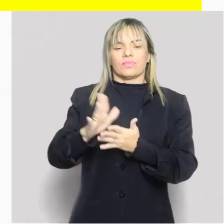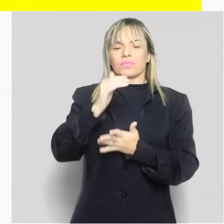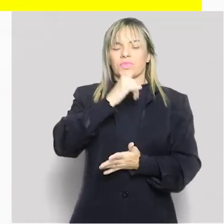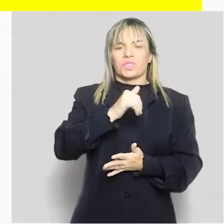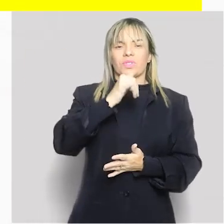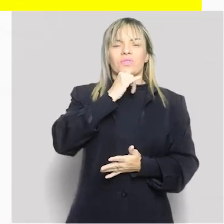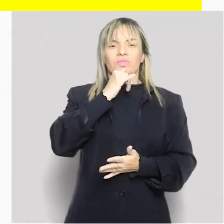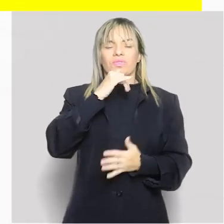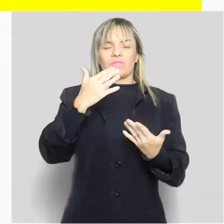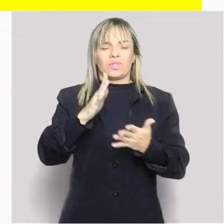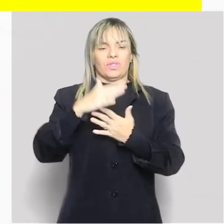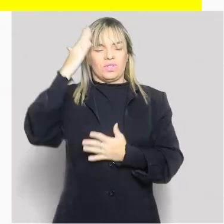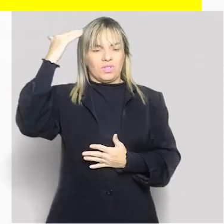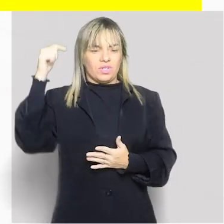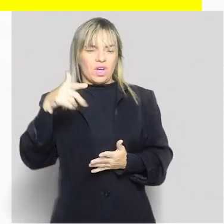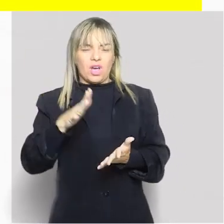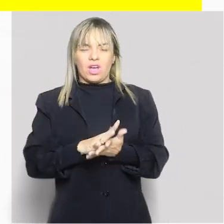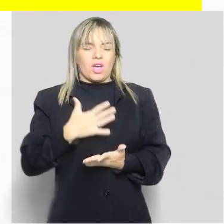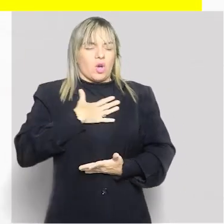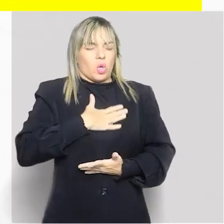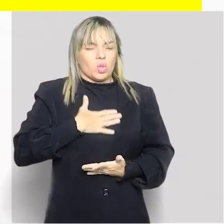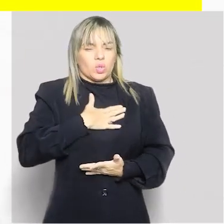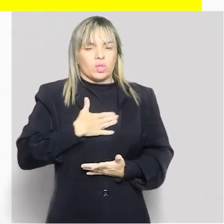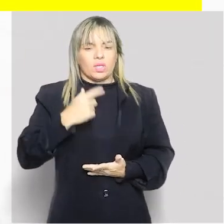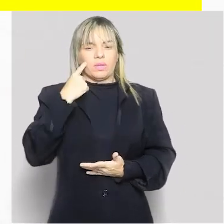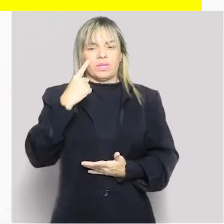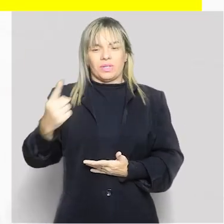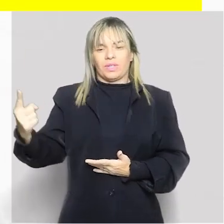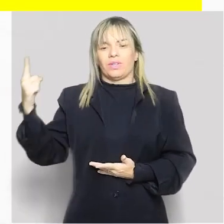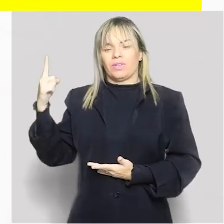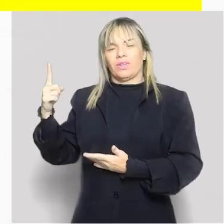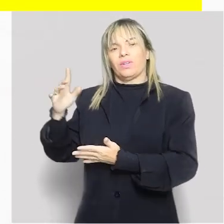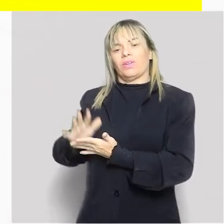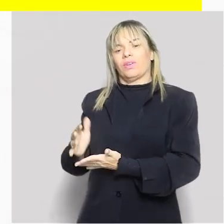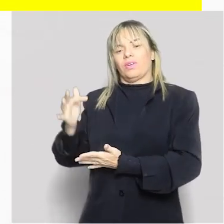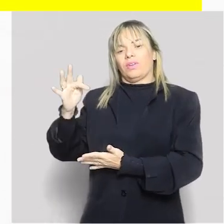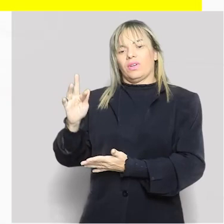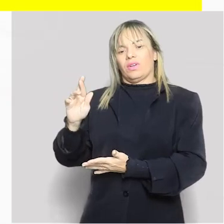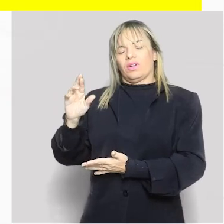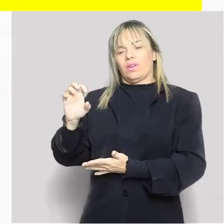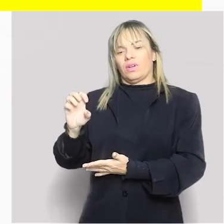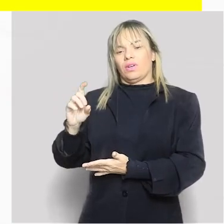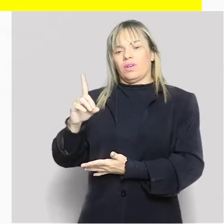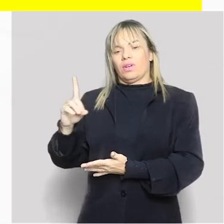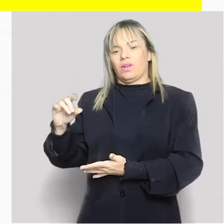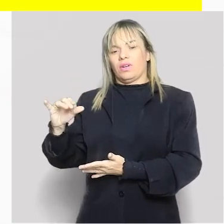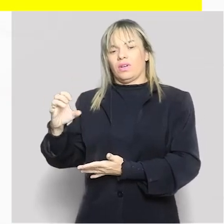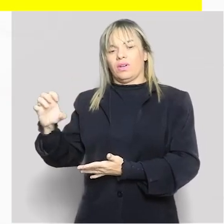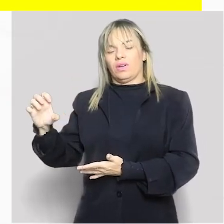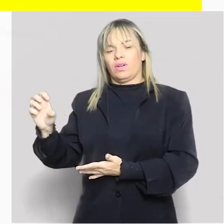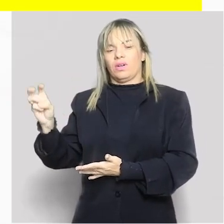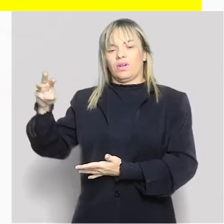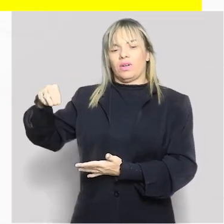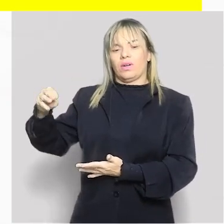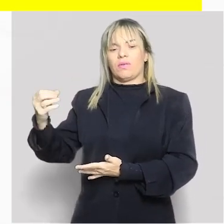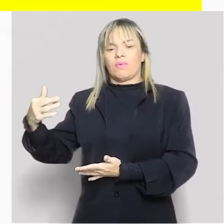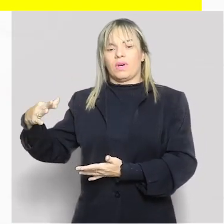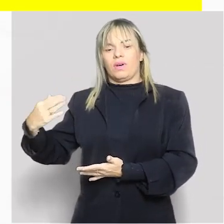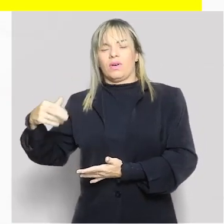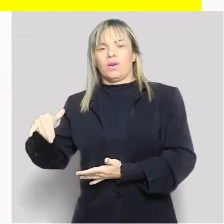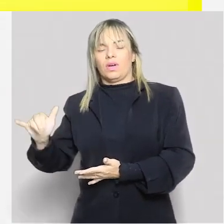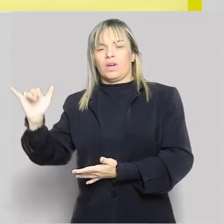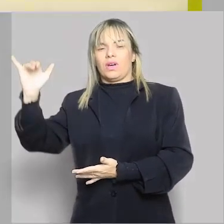sou fã, se vocês não conhecem, procurem conhecer, chama-se Freddie Mercury, né? Ele alcançava notas